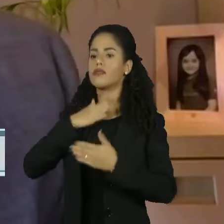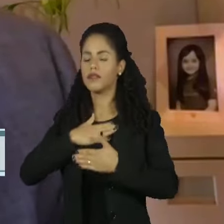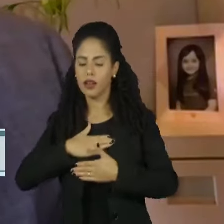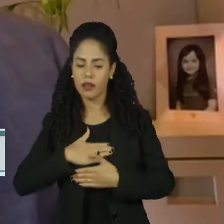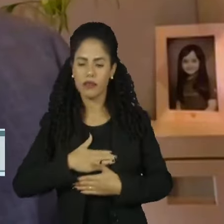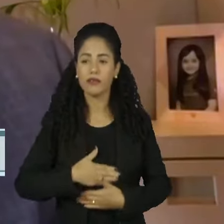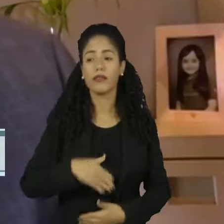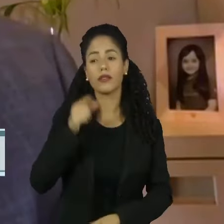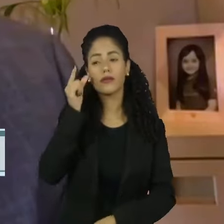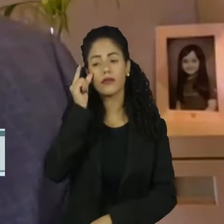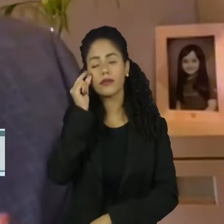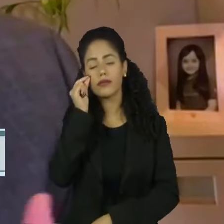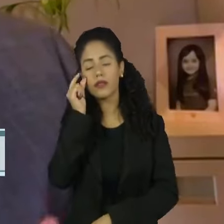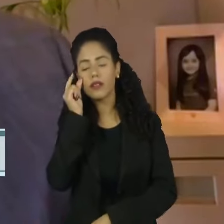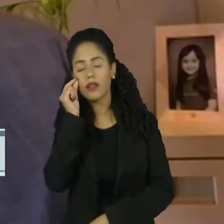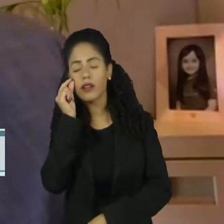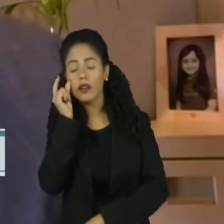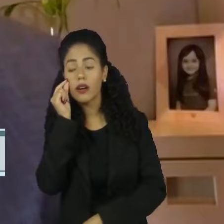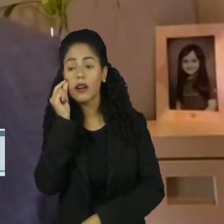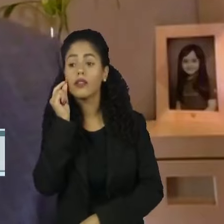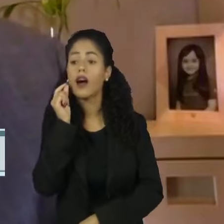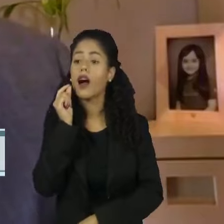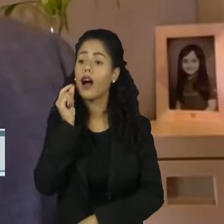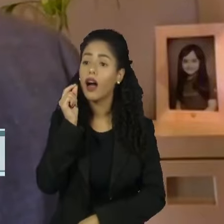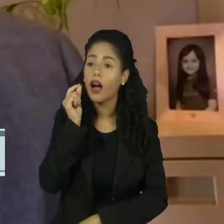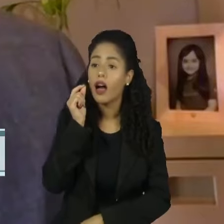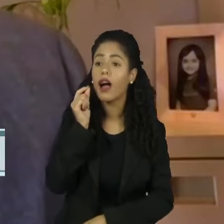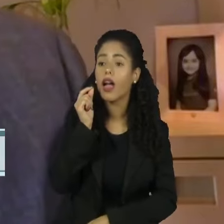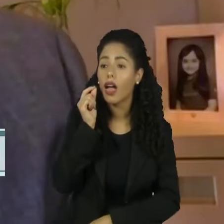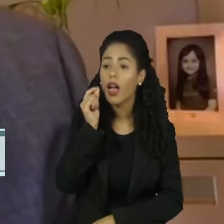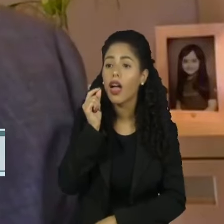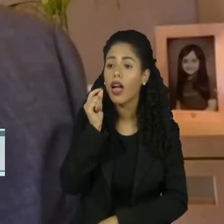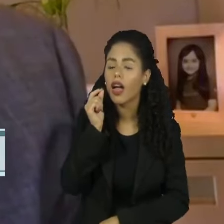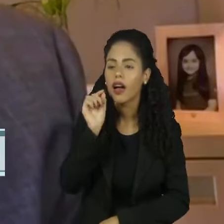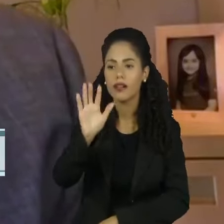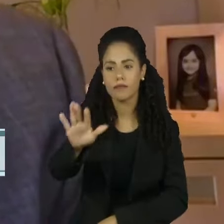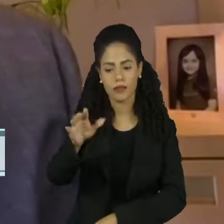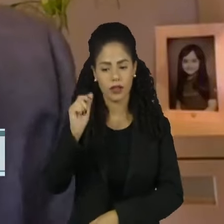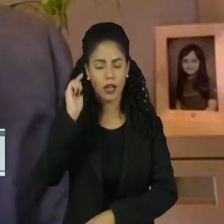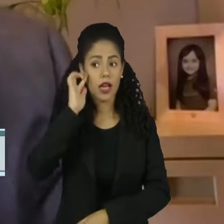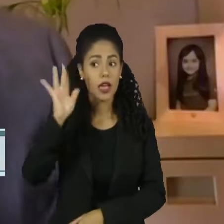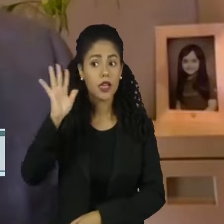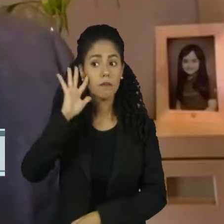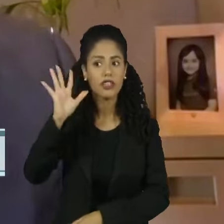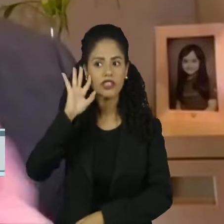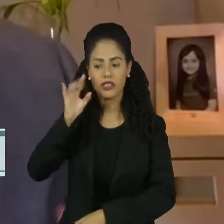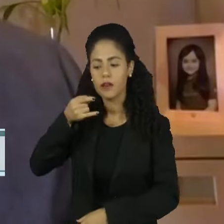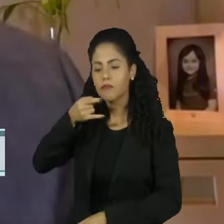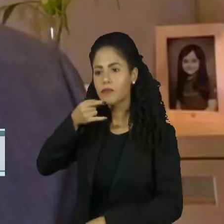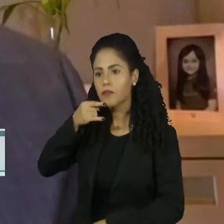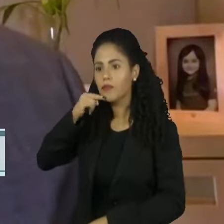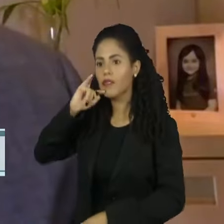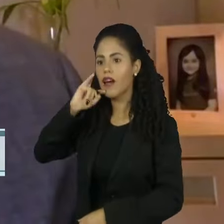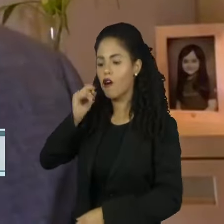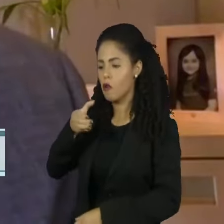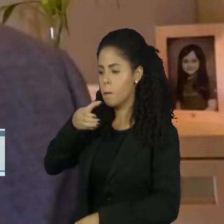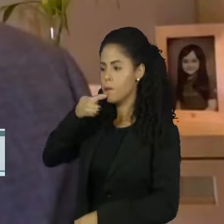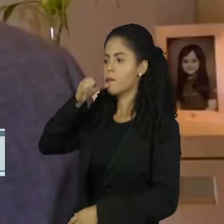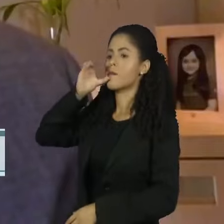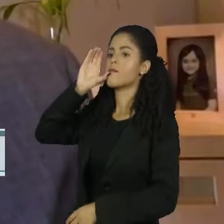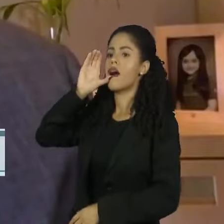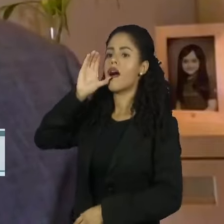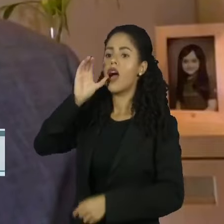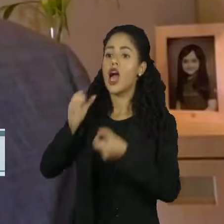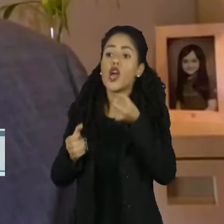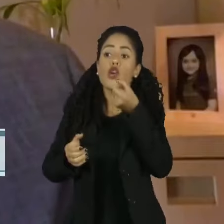vai ficando com sono, você vai ficando mais letárgico. Agora, imagine se você usa álcool e um remédio para não ter esses efeitos, ou